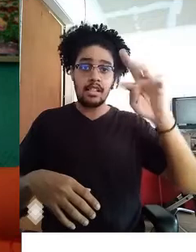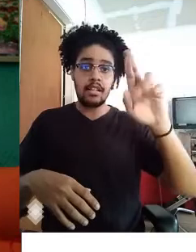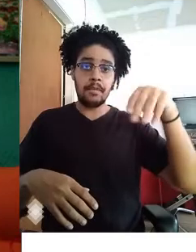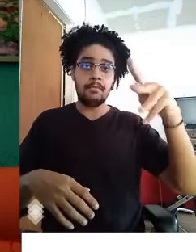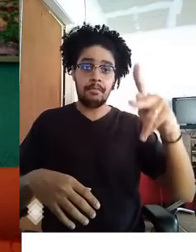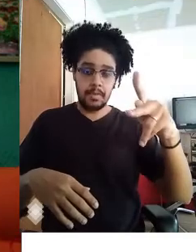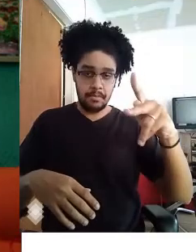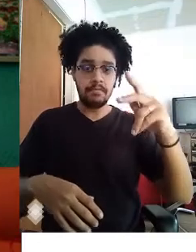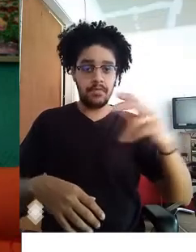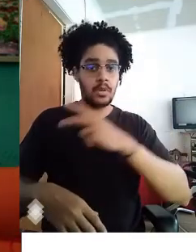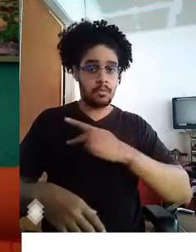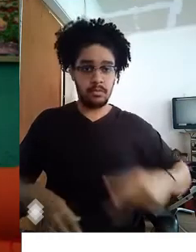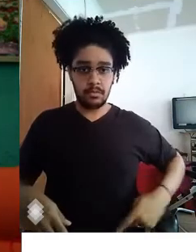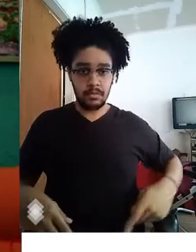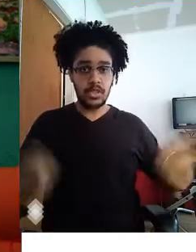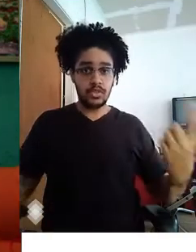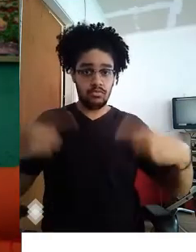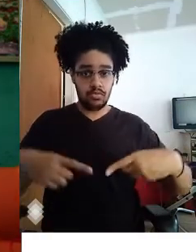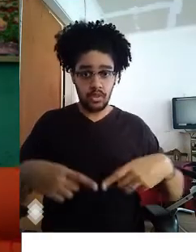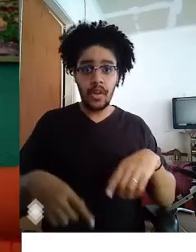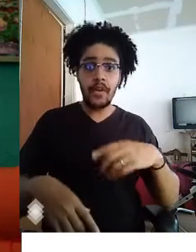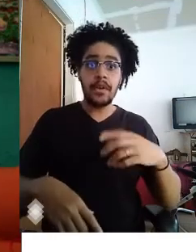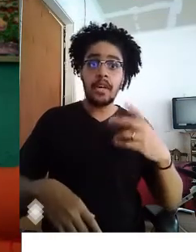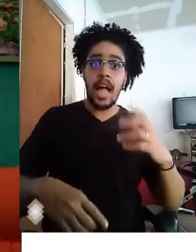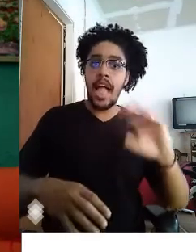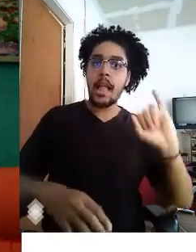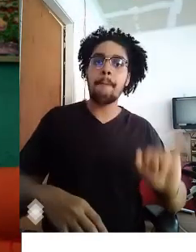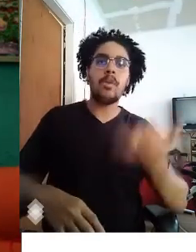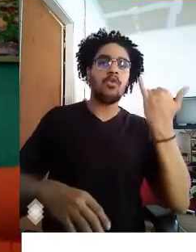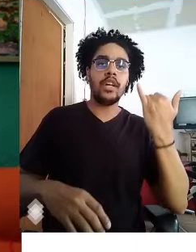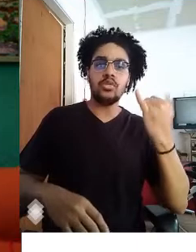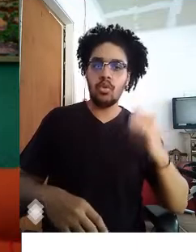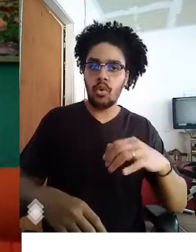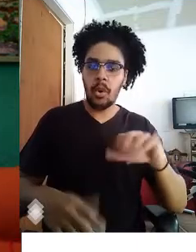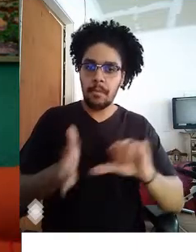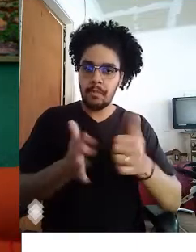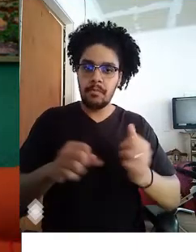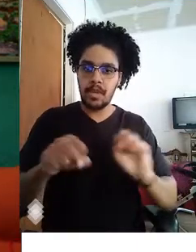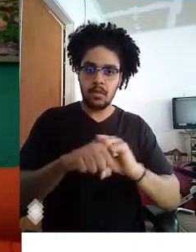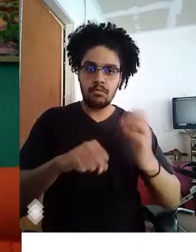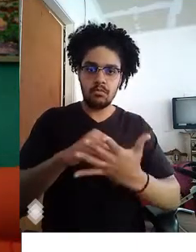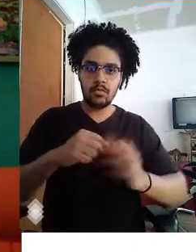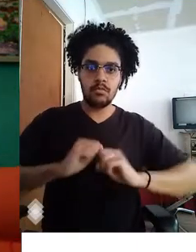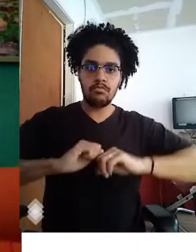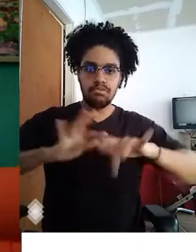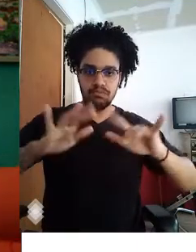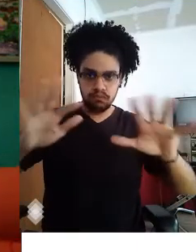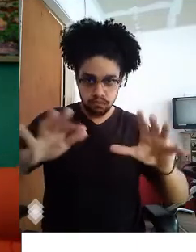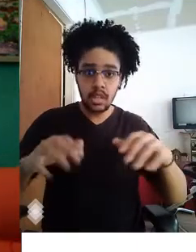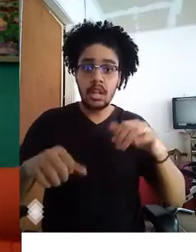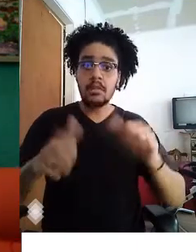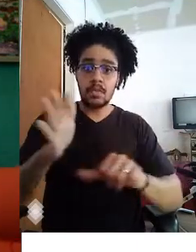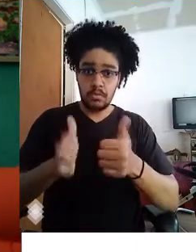sua disputa com a China, se aproveita do fato da primeira grande epidemia, do primeiro lugar aonde se tornar